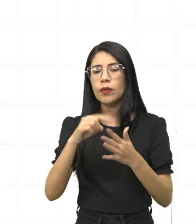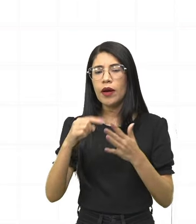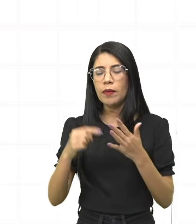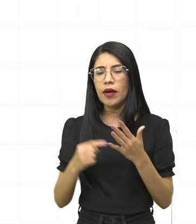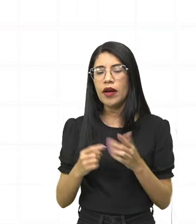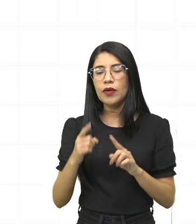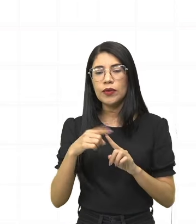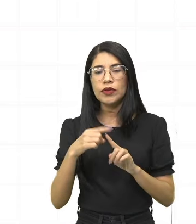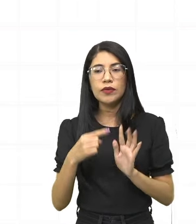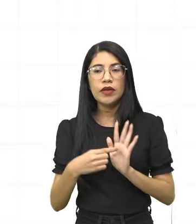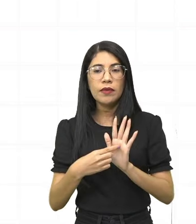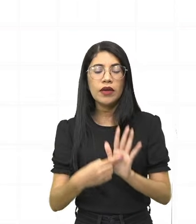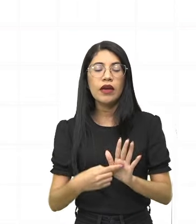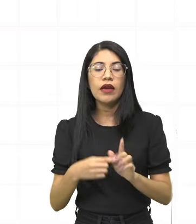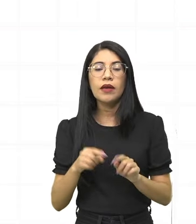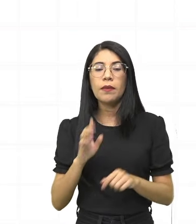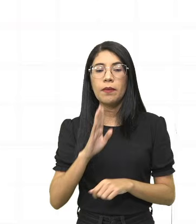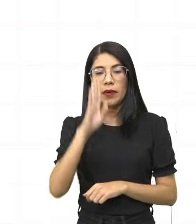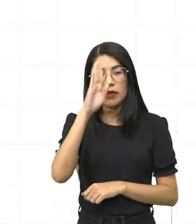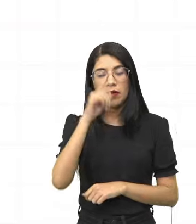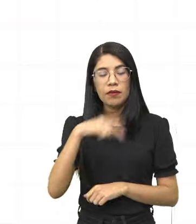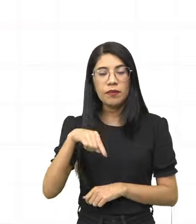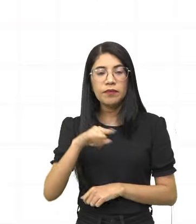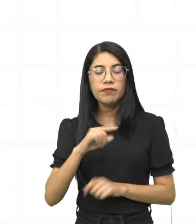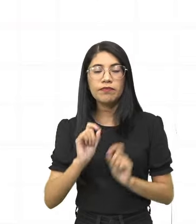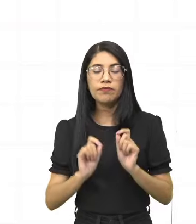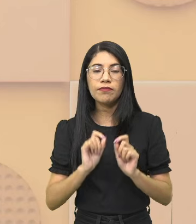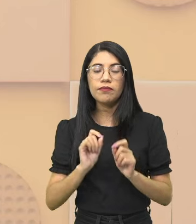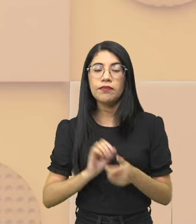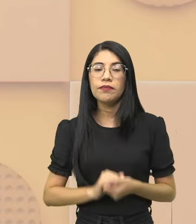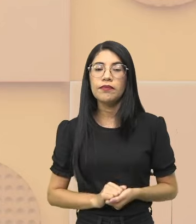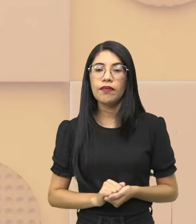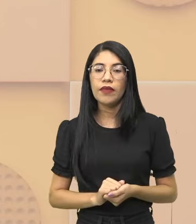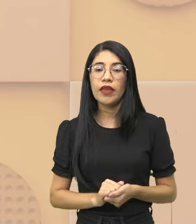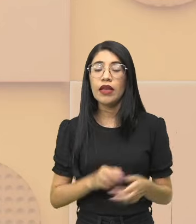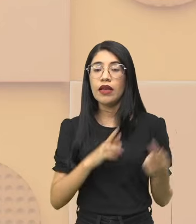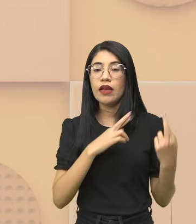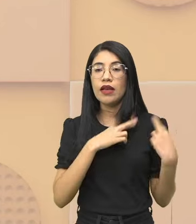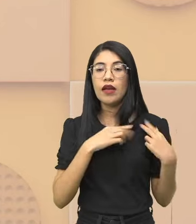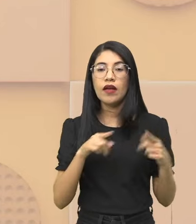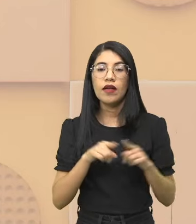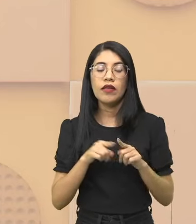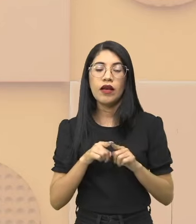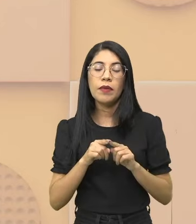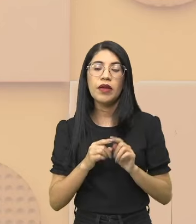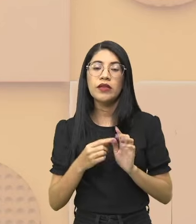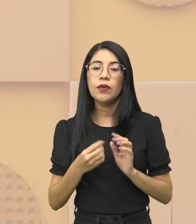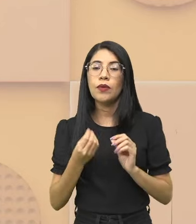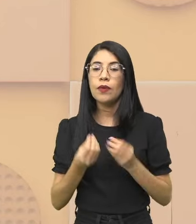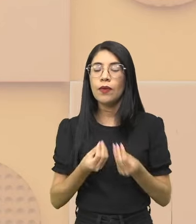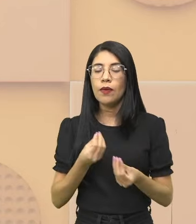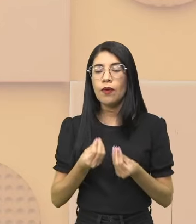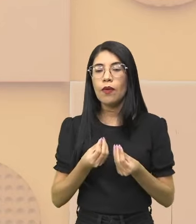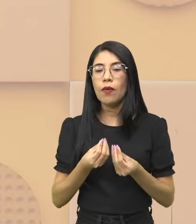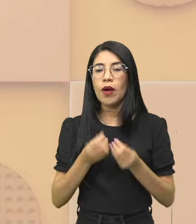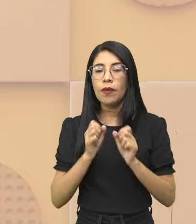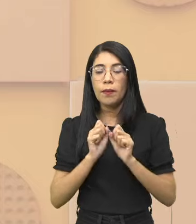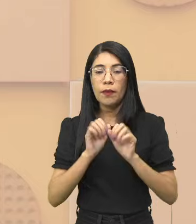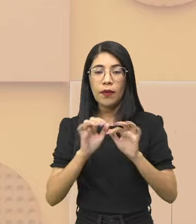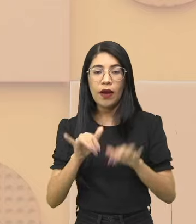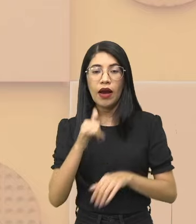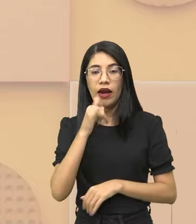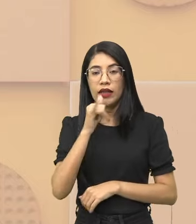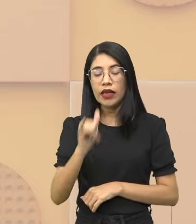a gente coloca em destaque, que vai ser responsável pelo fornecimento de energia